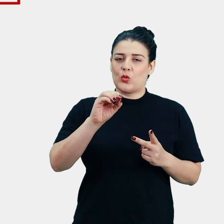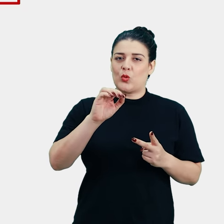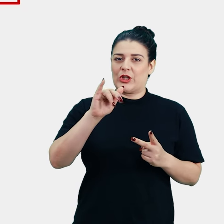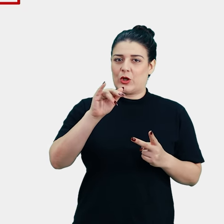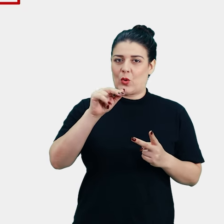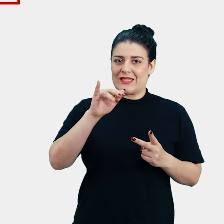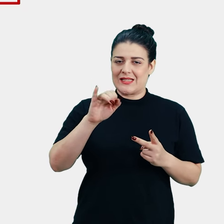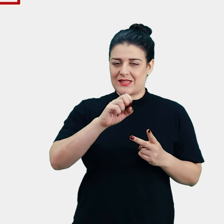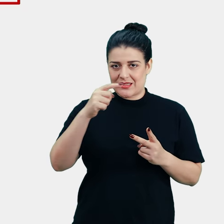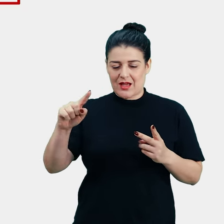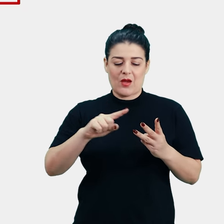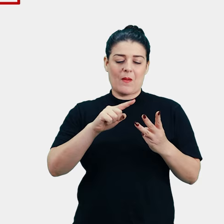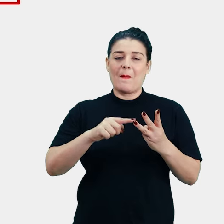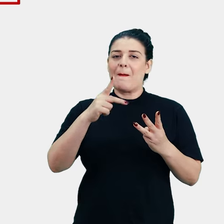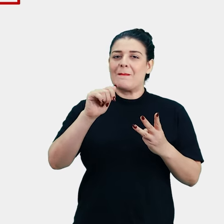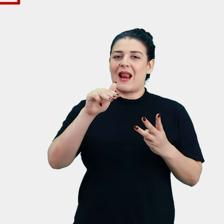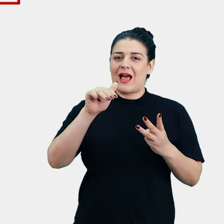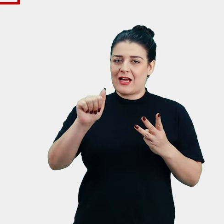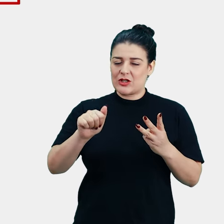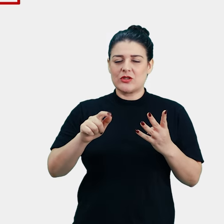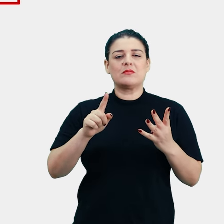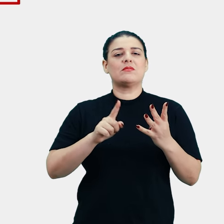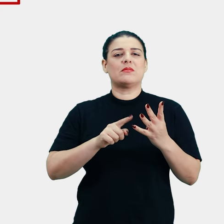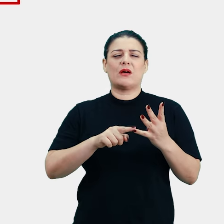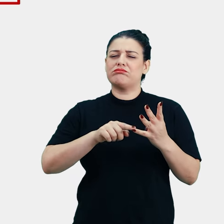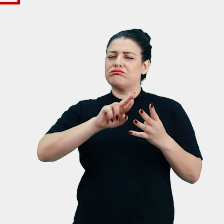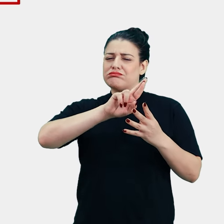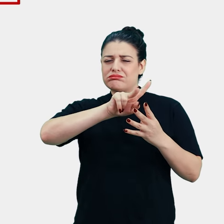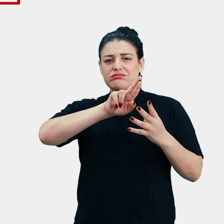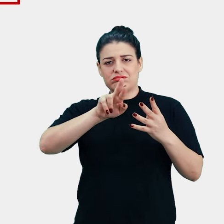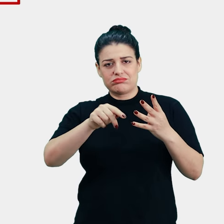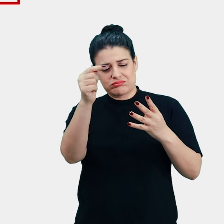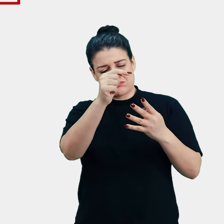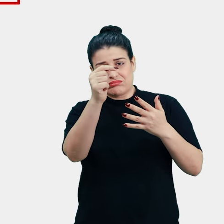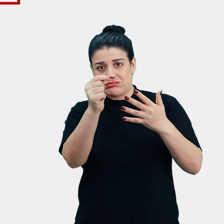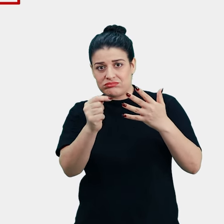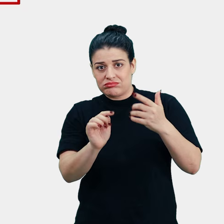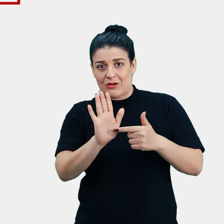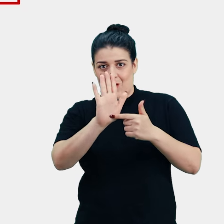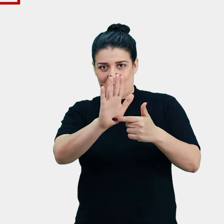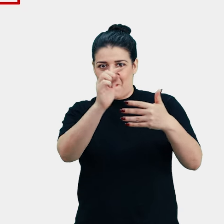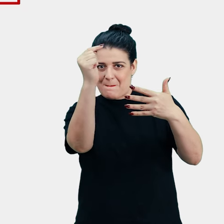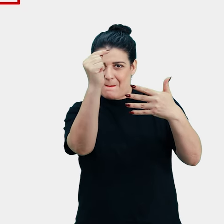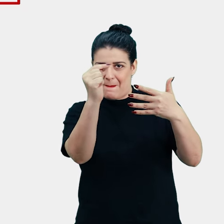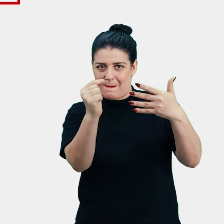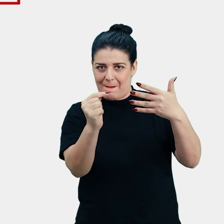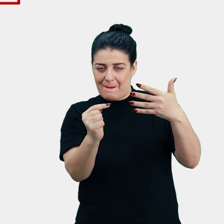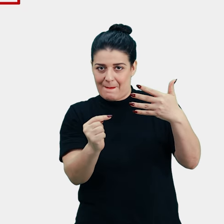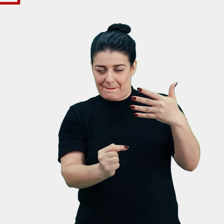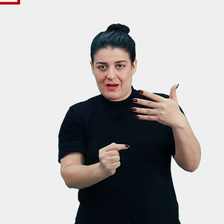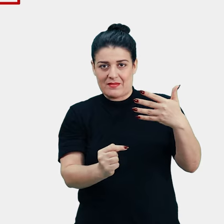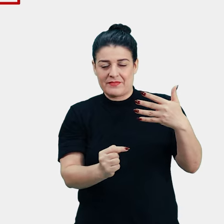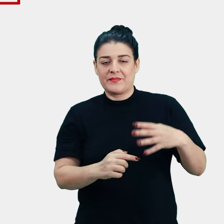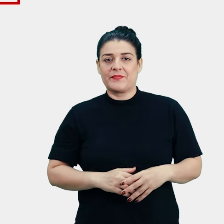plasma acoplado indutivamente, ionização ambiente por pulverização sônica, ionização por dissorção por eletrospray e a